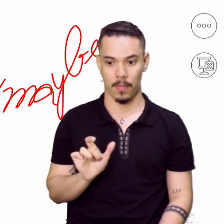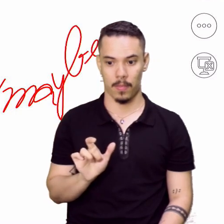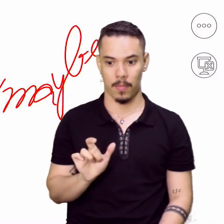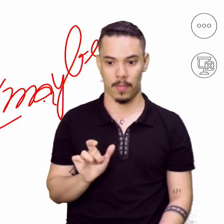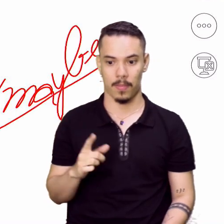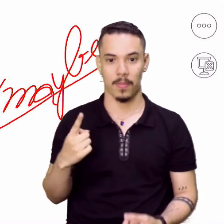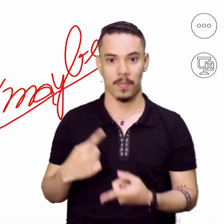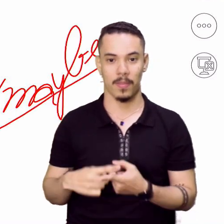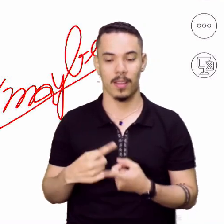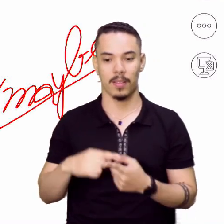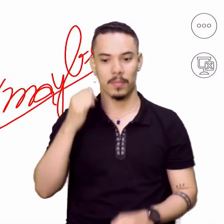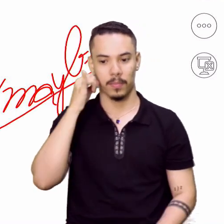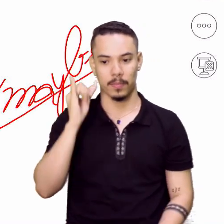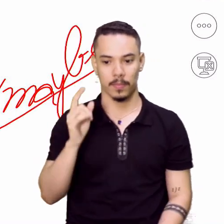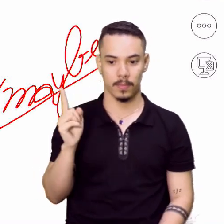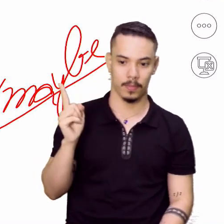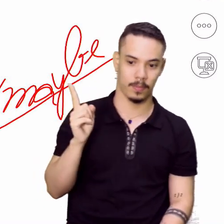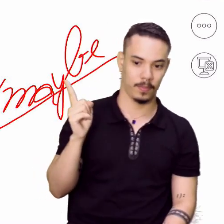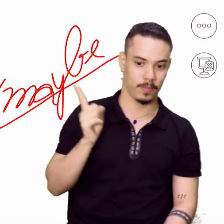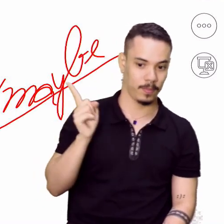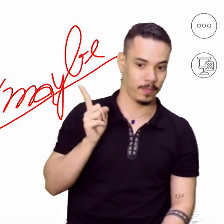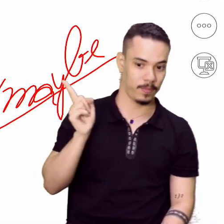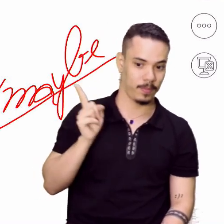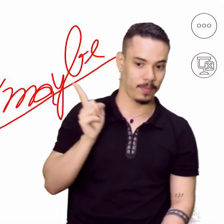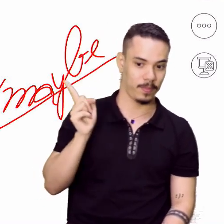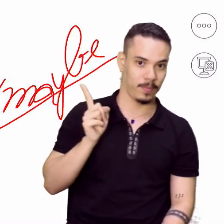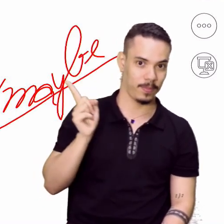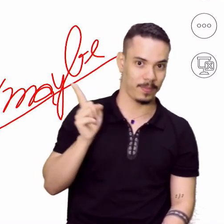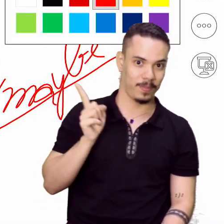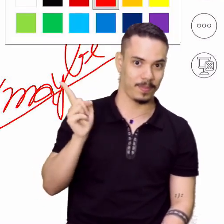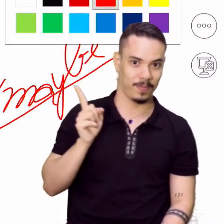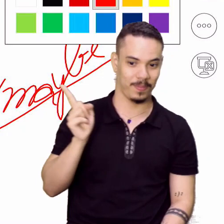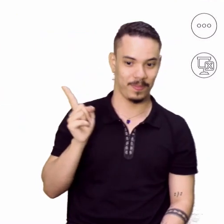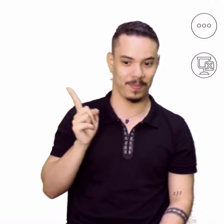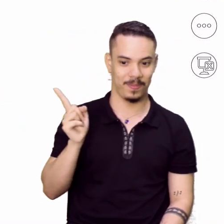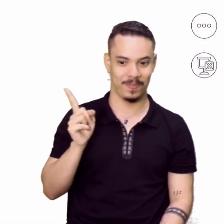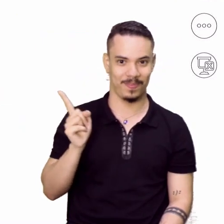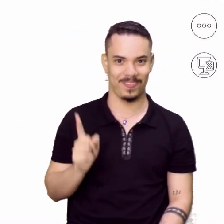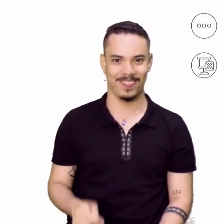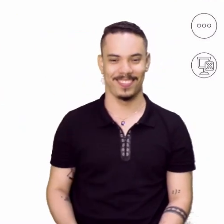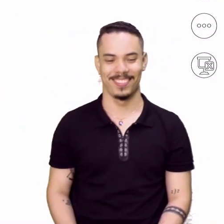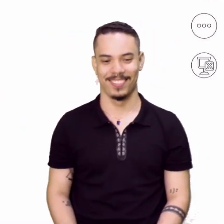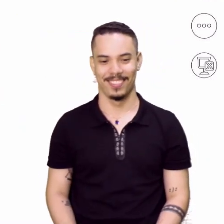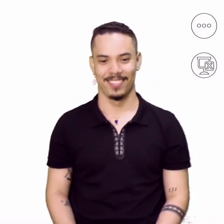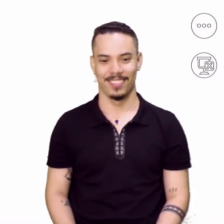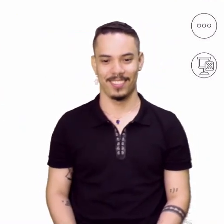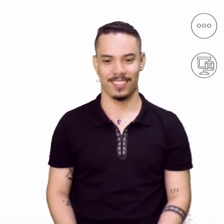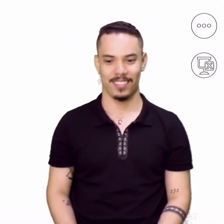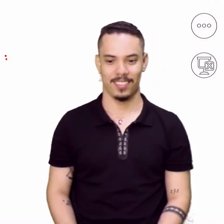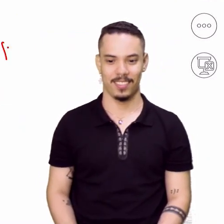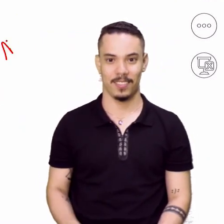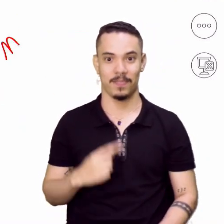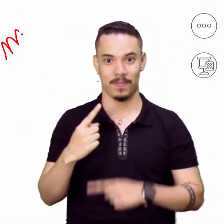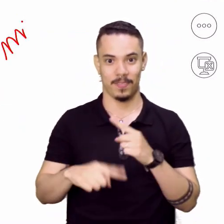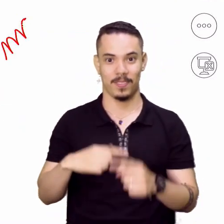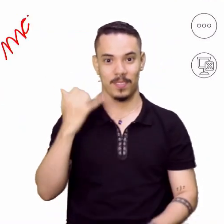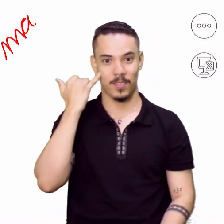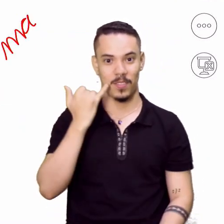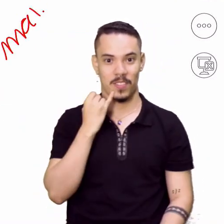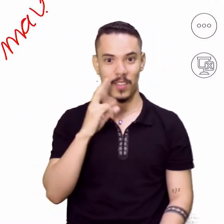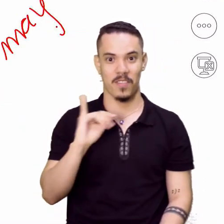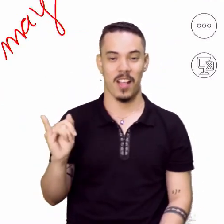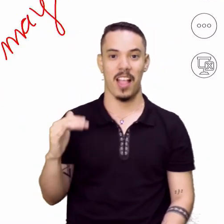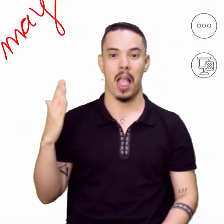pra gente não atrapalhar aí o nosso intérprete atrapalhou um pouquinho né Foi mal Vitor Vitor depois vai chamar